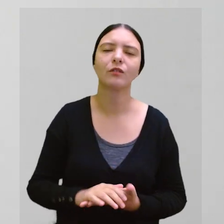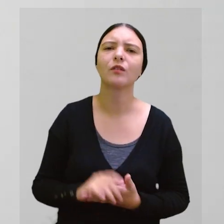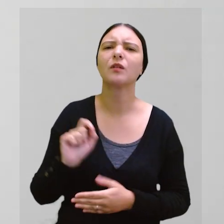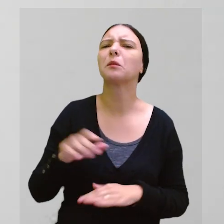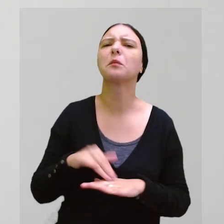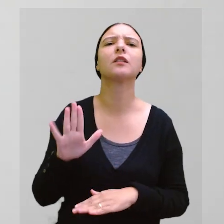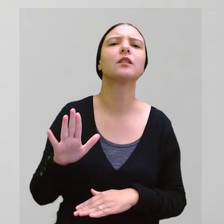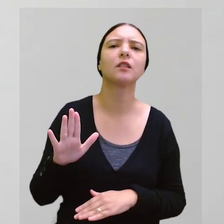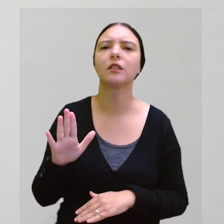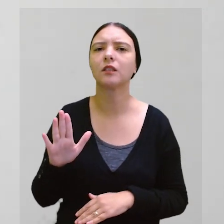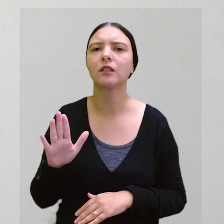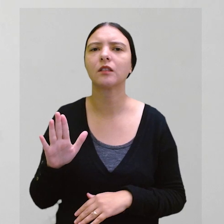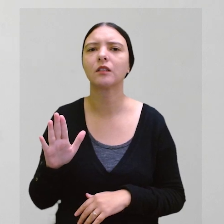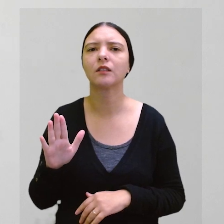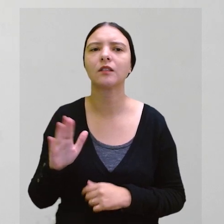Mas?